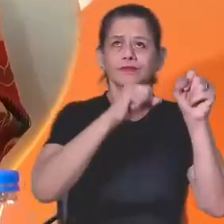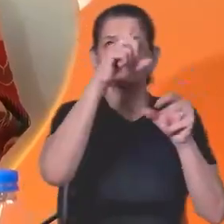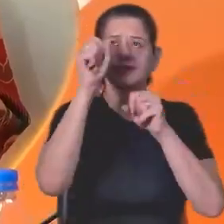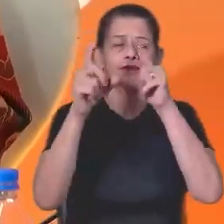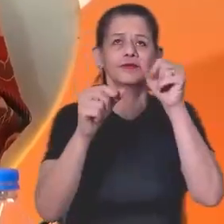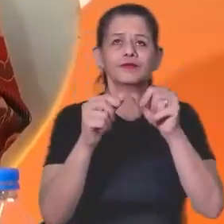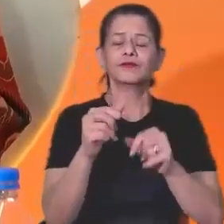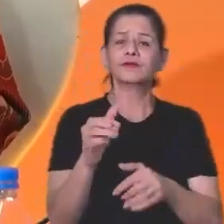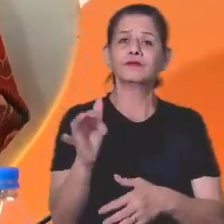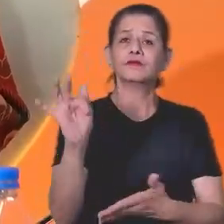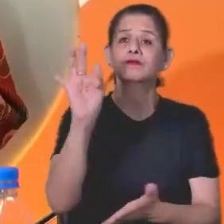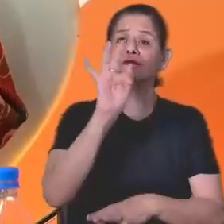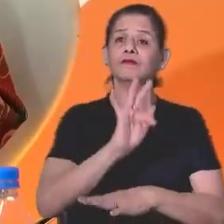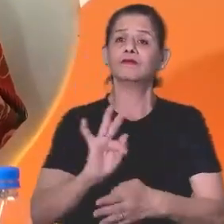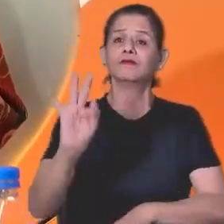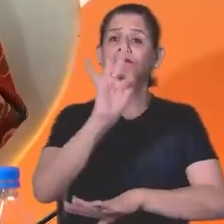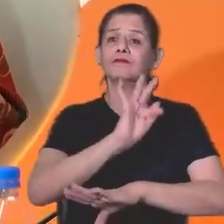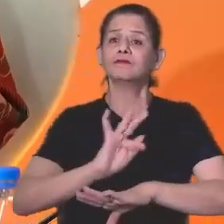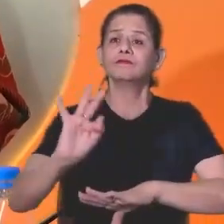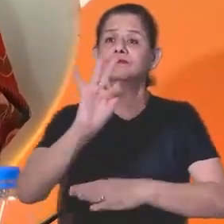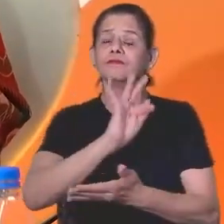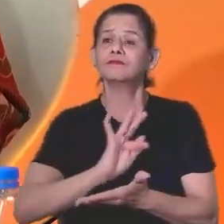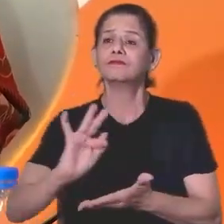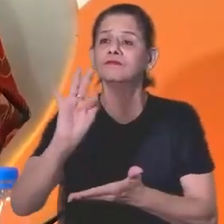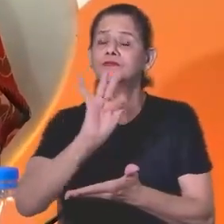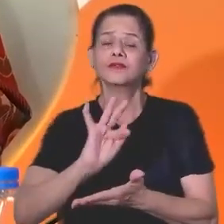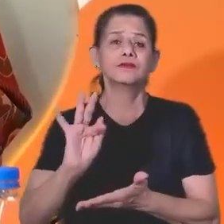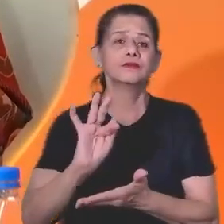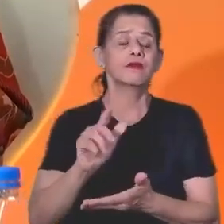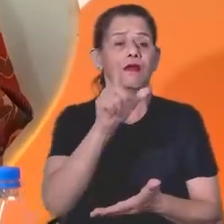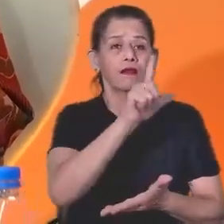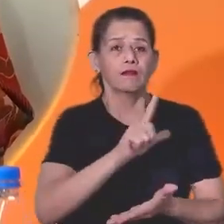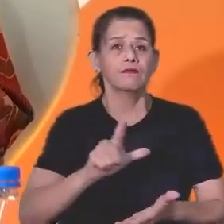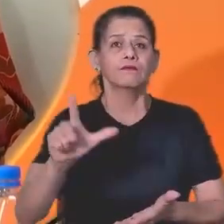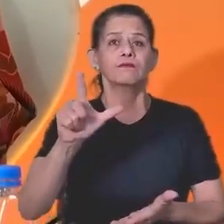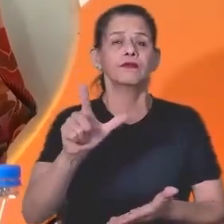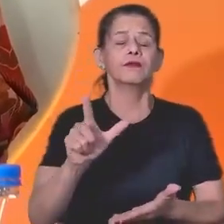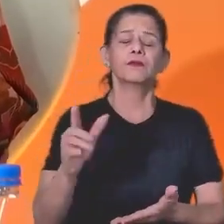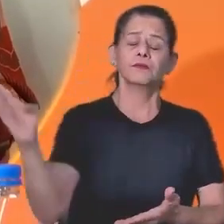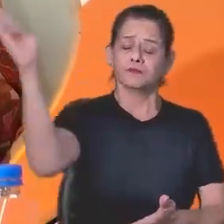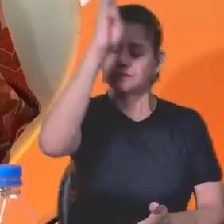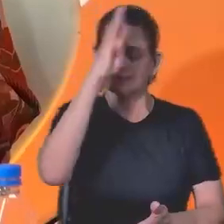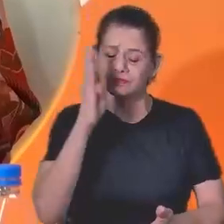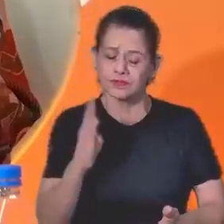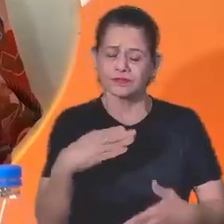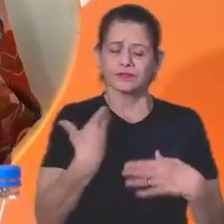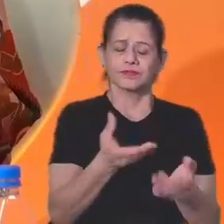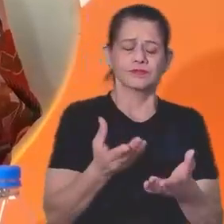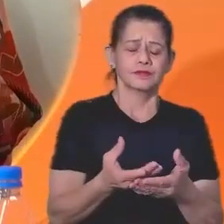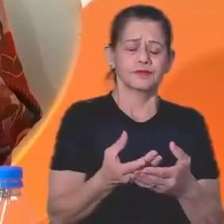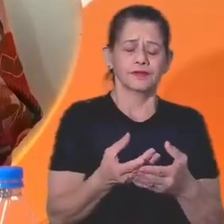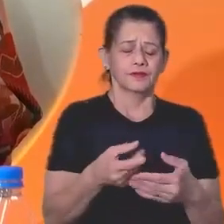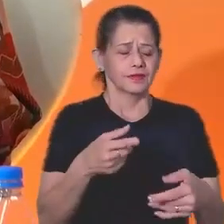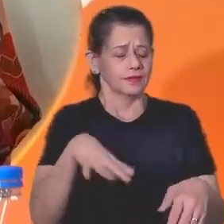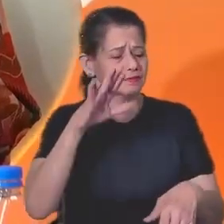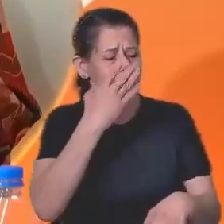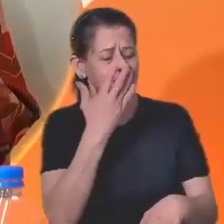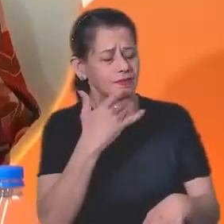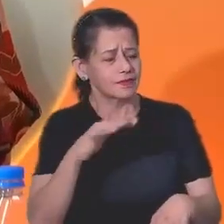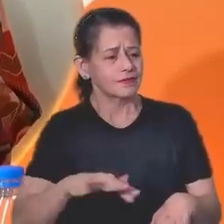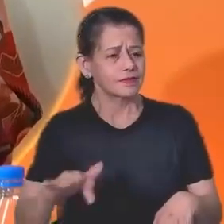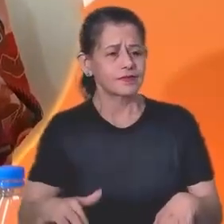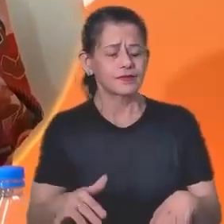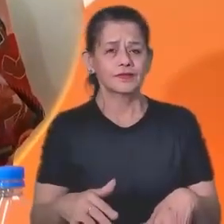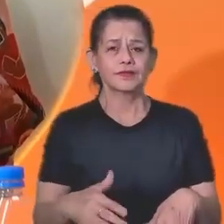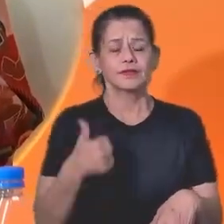cabeça. Ela traja vestido midi estampado em tons de laranja, roxo e rosa, e por cima usa um blazer preto. Leva no pescoço o